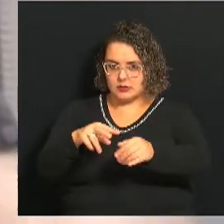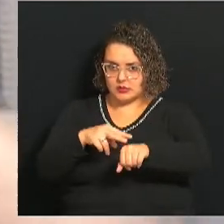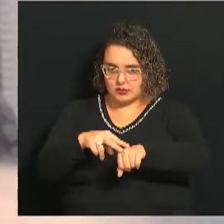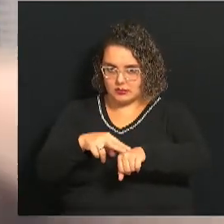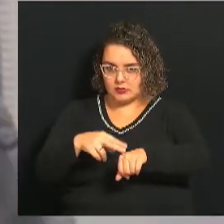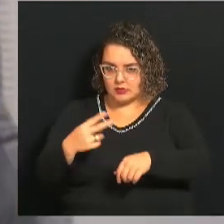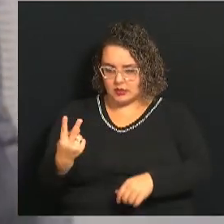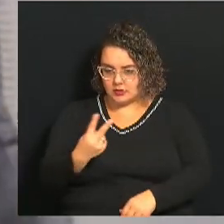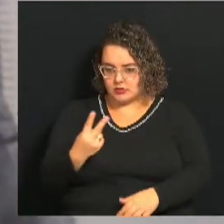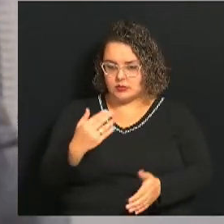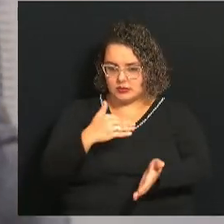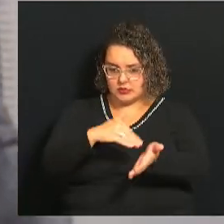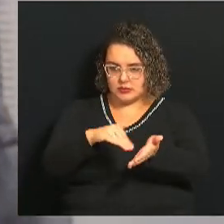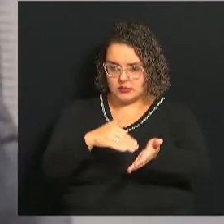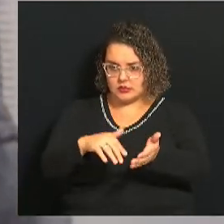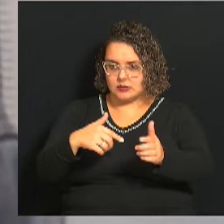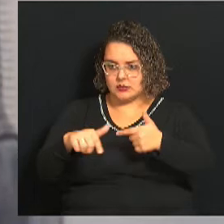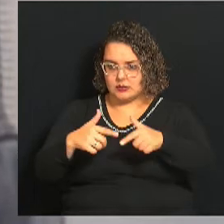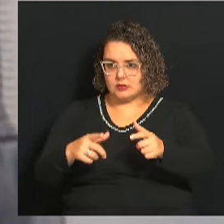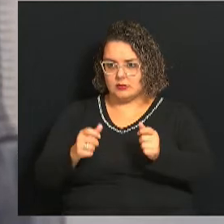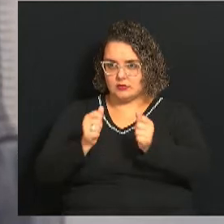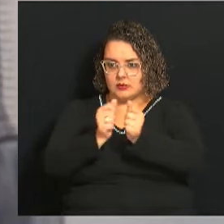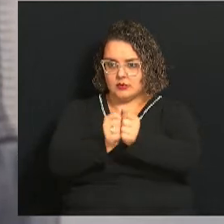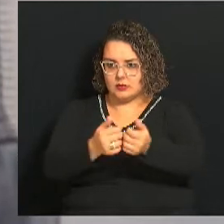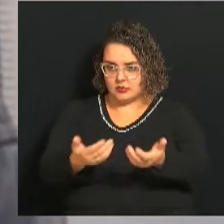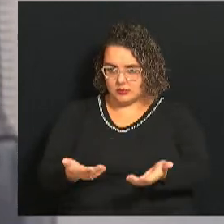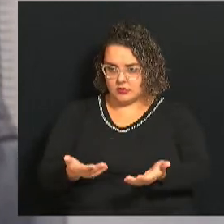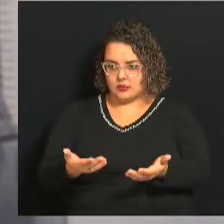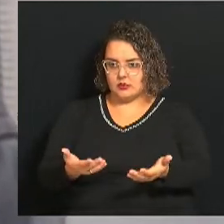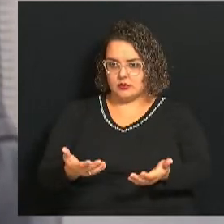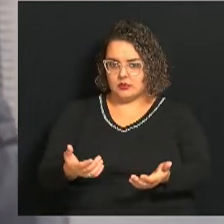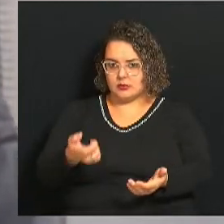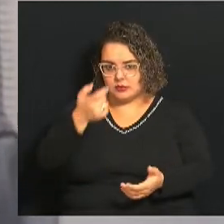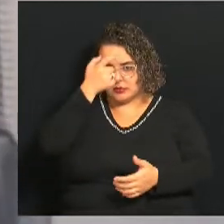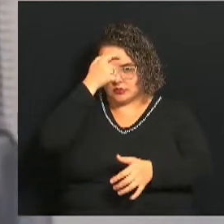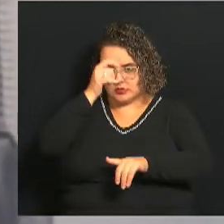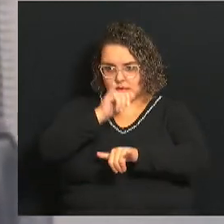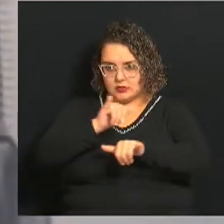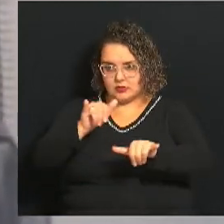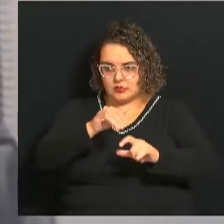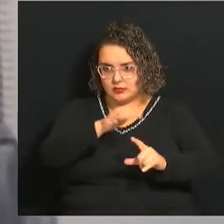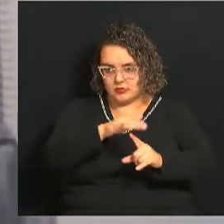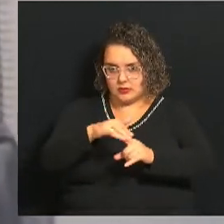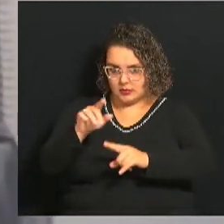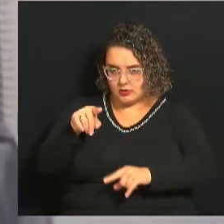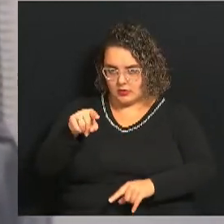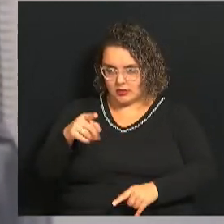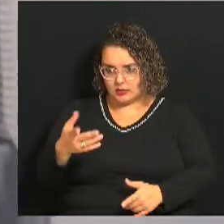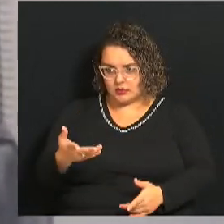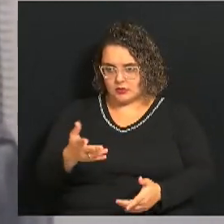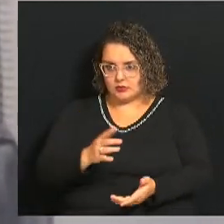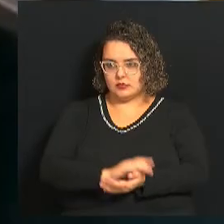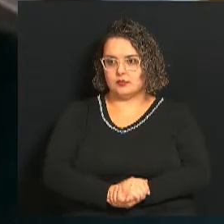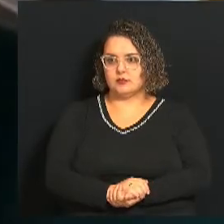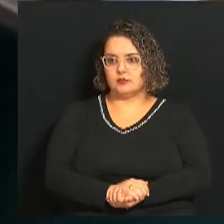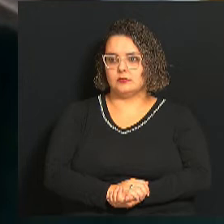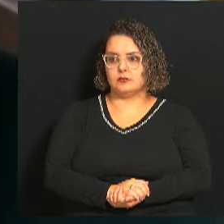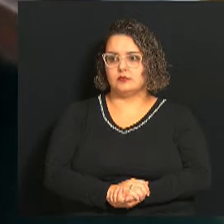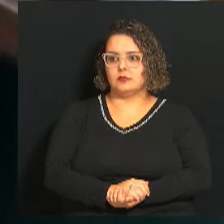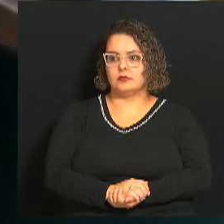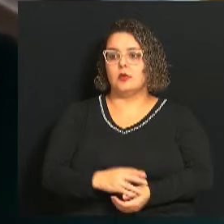duas secretarias trabalhando em conjunto dentro da conscientização ambiental. Essa é a dúvida. Vereador, no